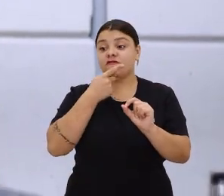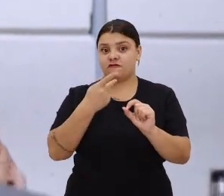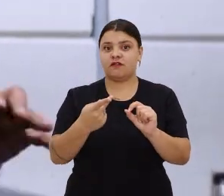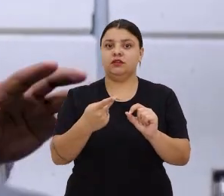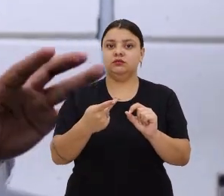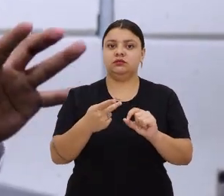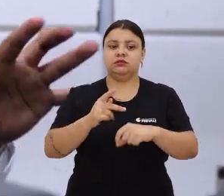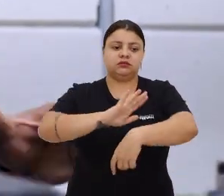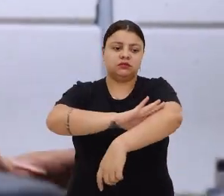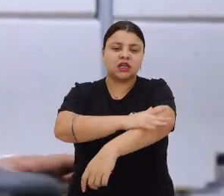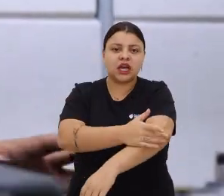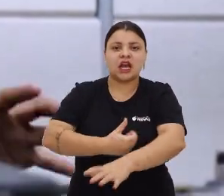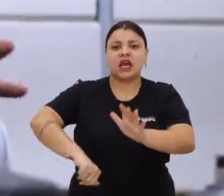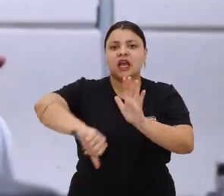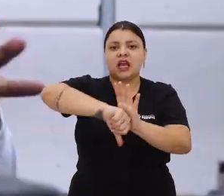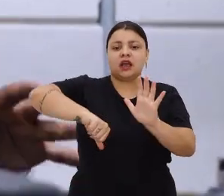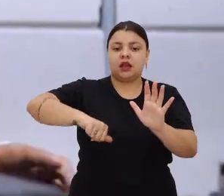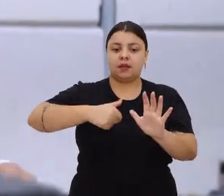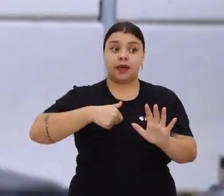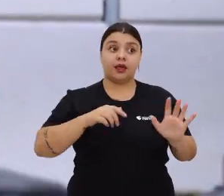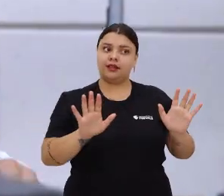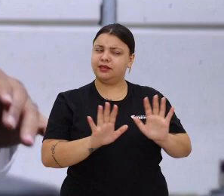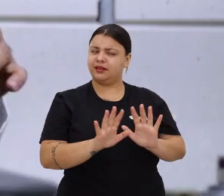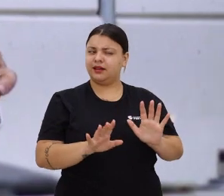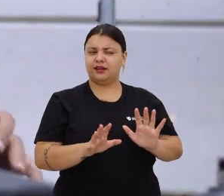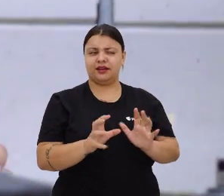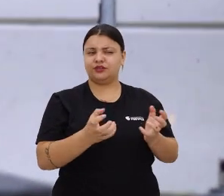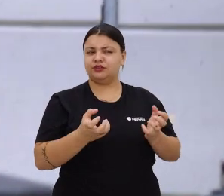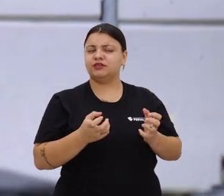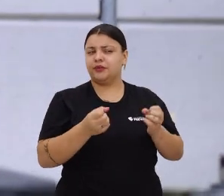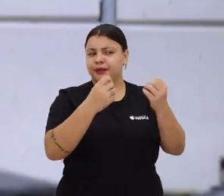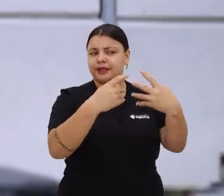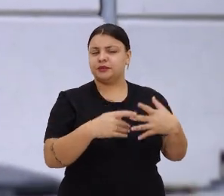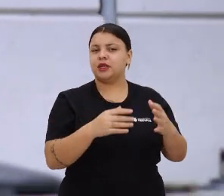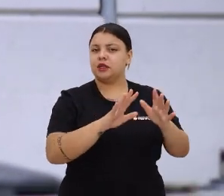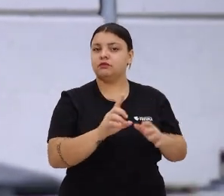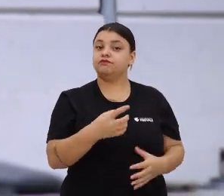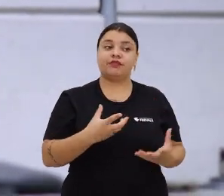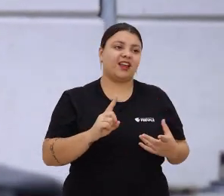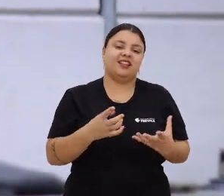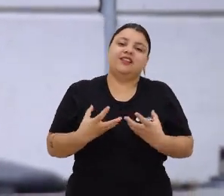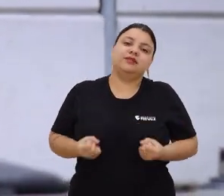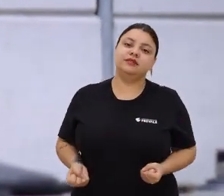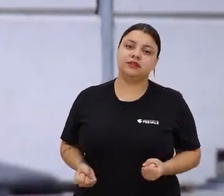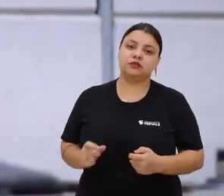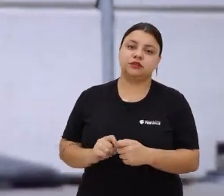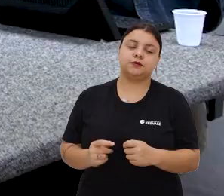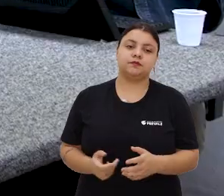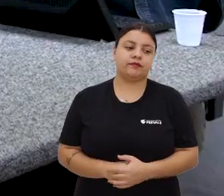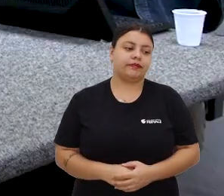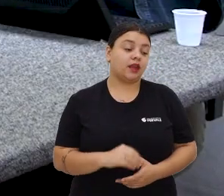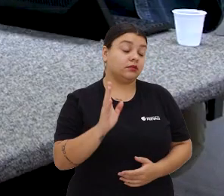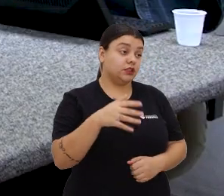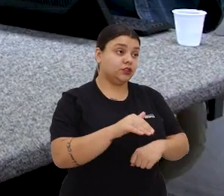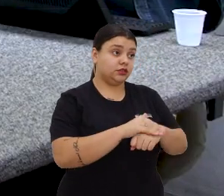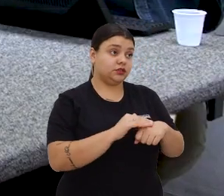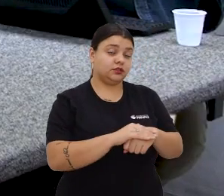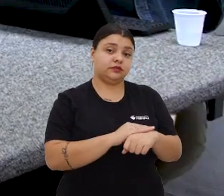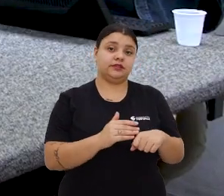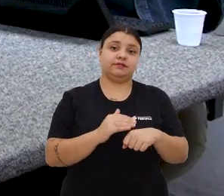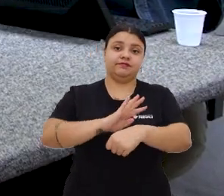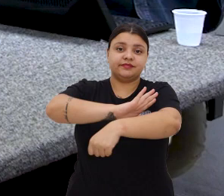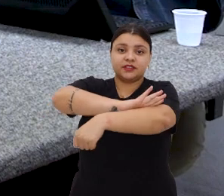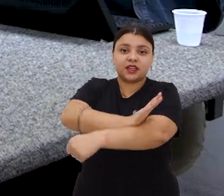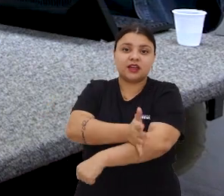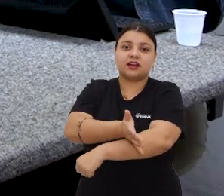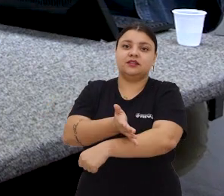ele sempre diz, não foi isso, tu Não me foi o que eu entendeu mal. quis dizer. Né? Ele não assume o que ele faz. É aquilo que nós estávamos conversando, né? Sobre o racismo